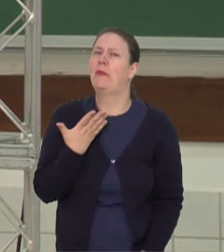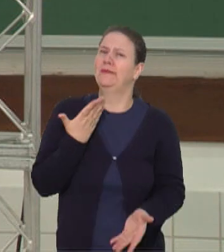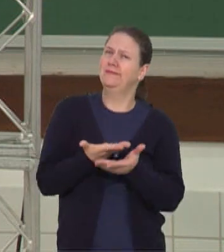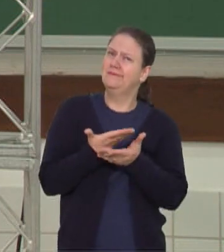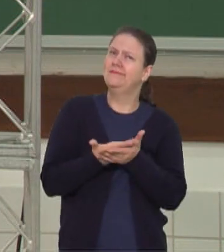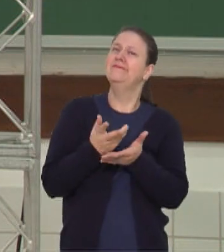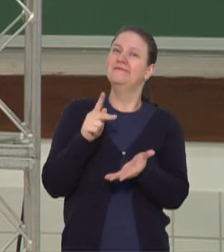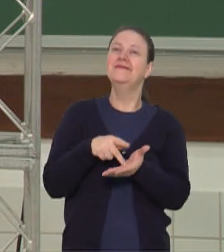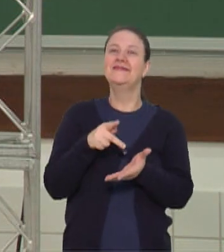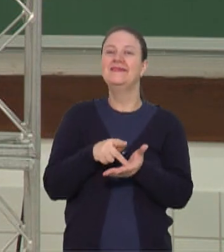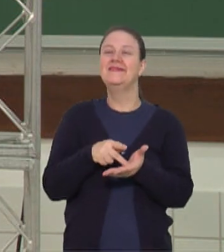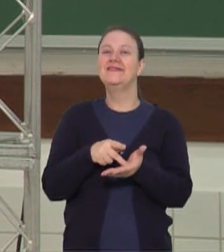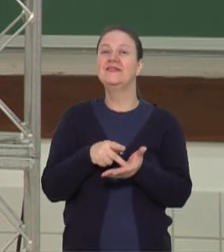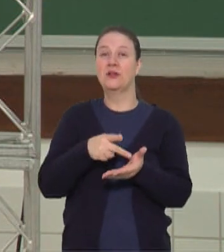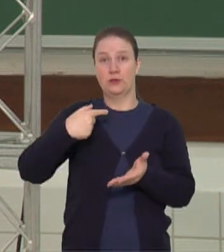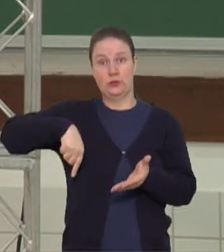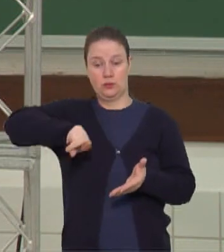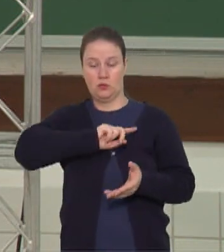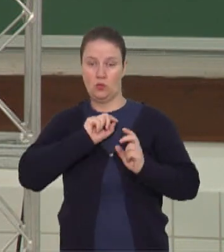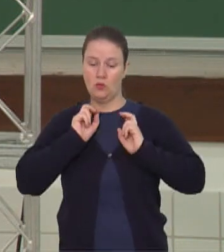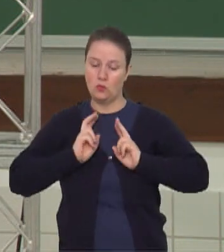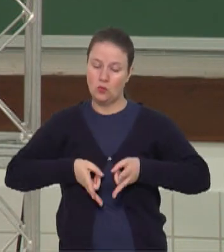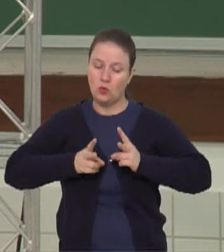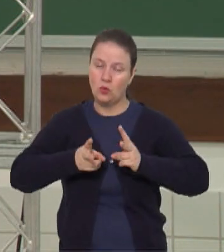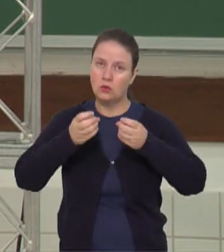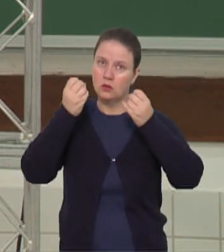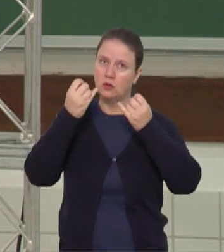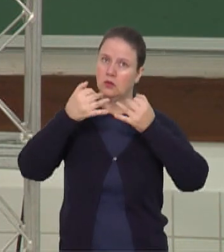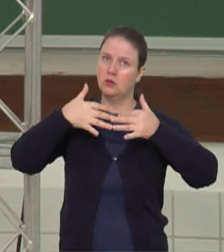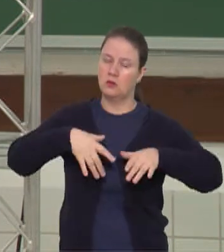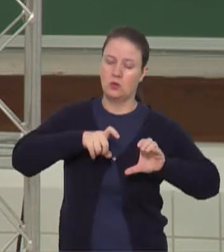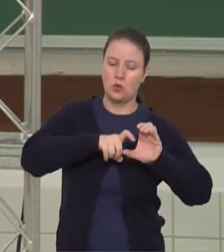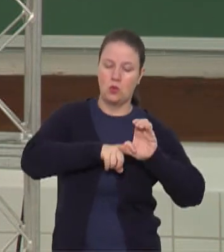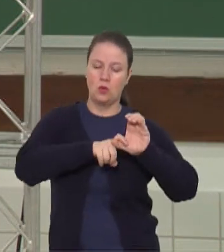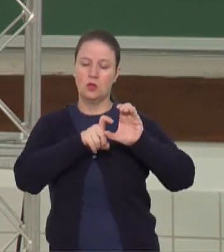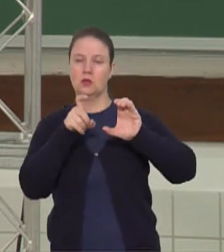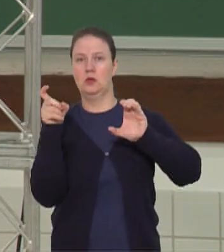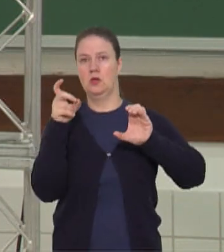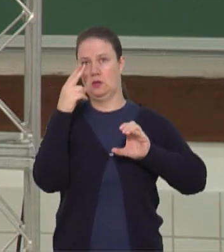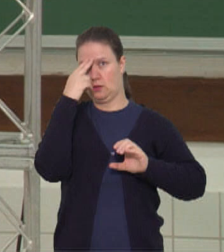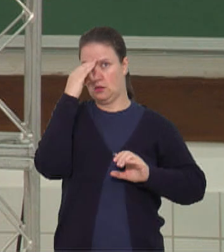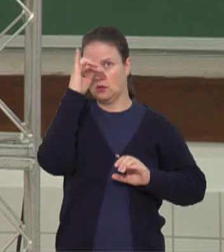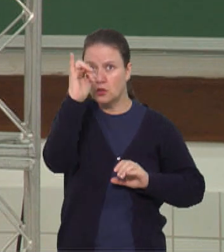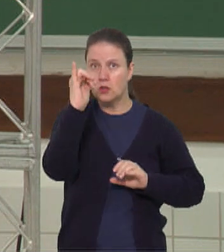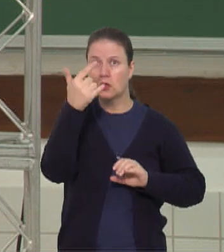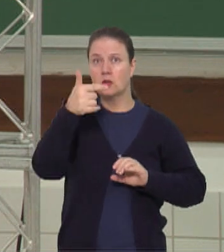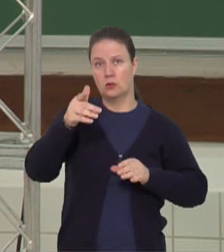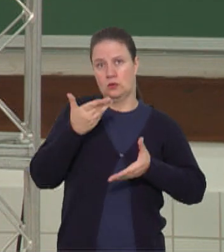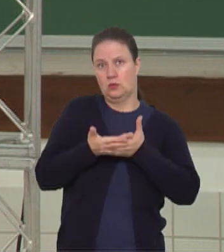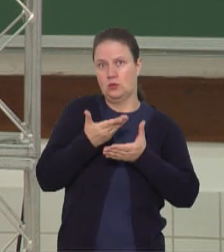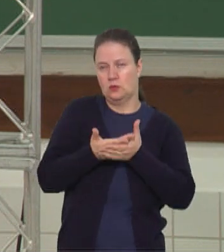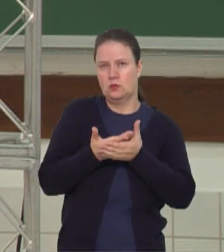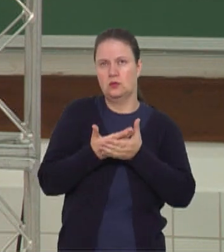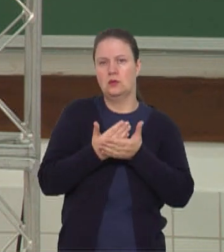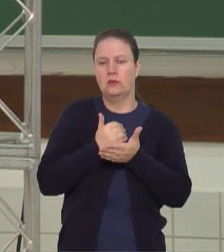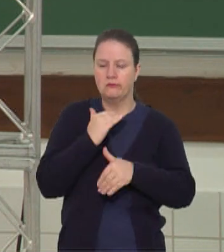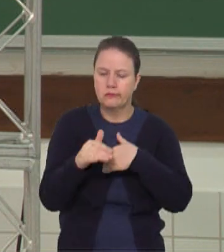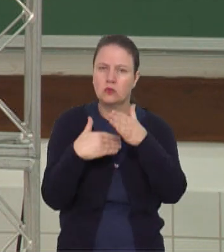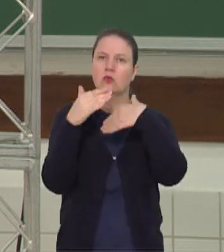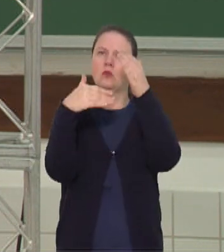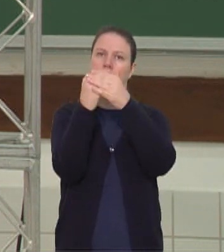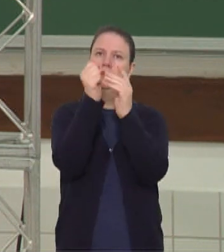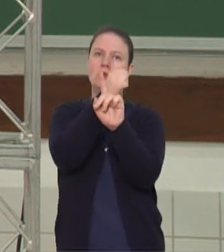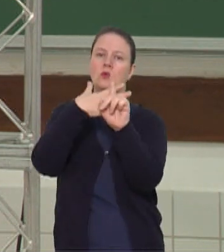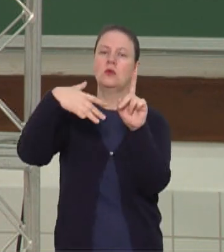né? Então, a gente vai continuar falando sobre a independência do Haiti na próxima aula, né? Que vai ainda ter um processo para a formação